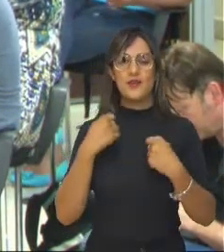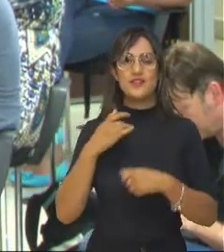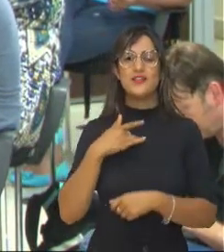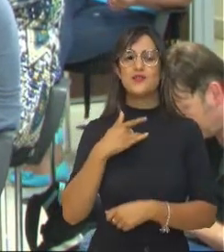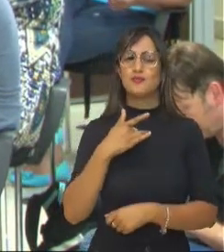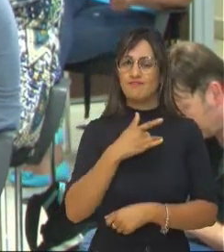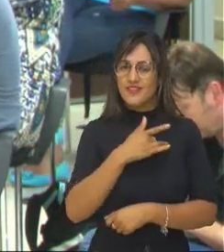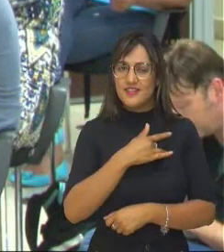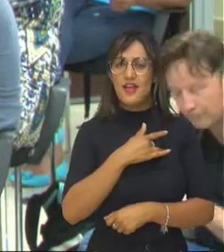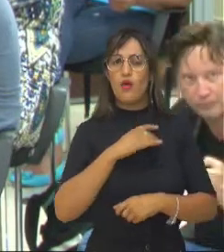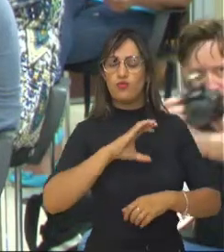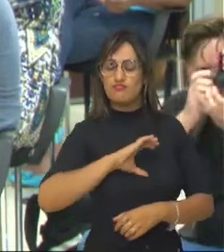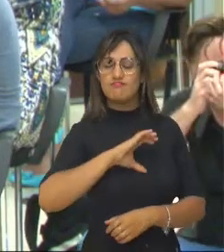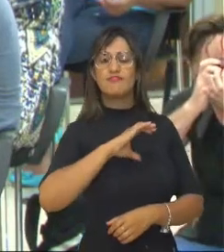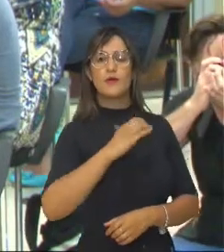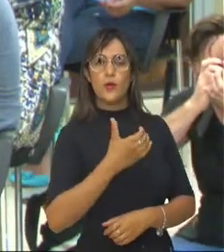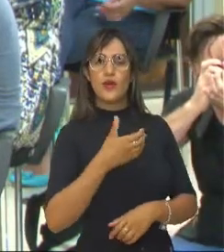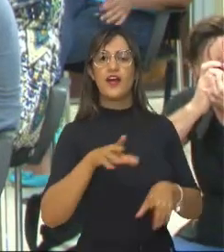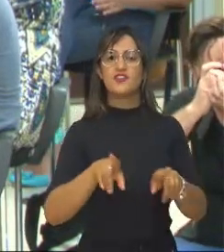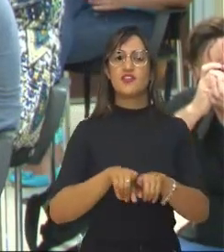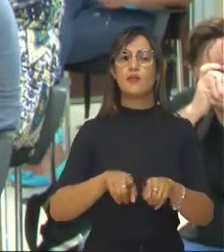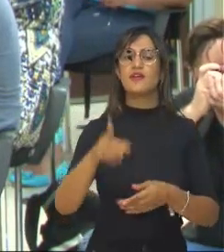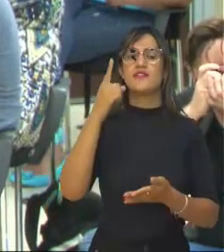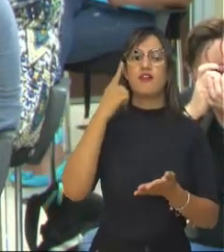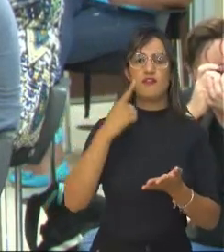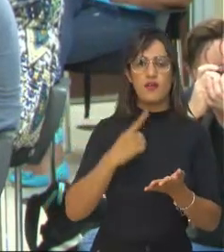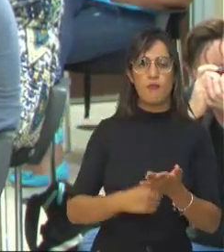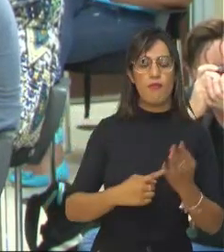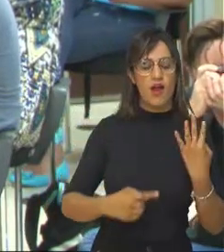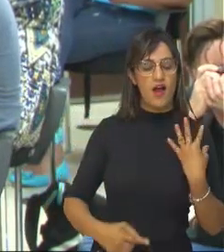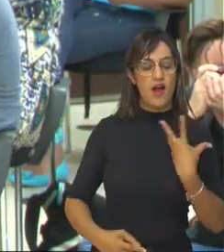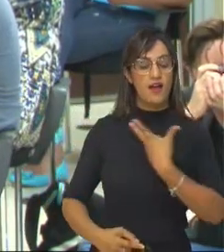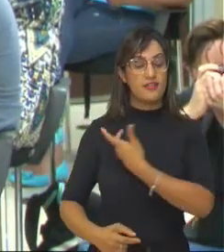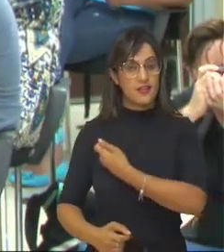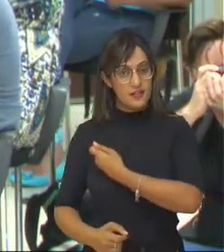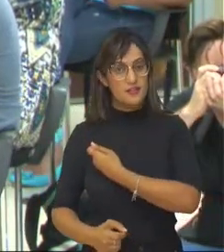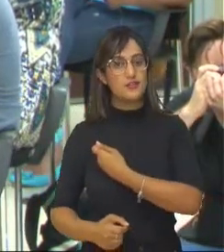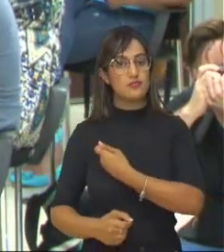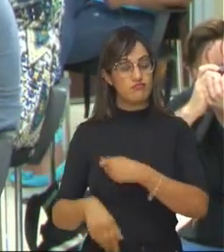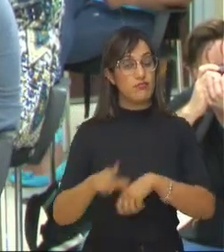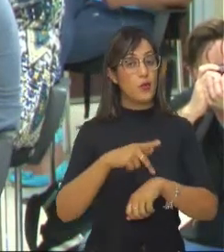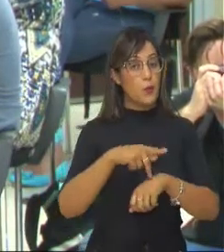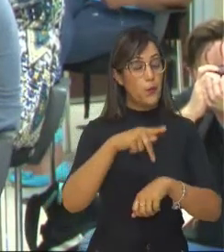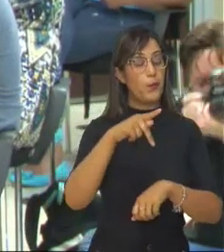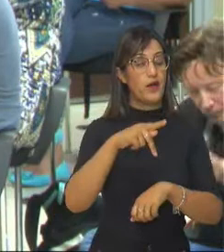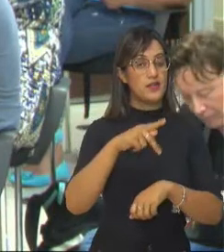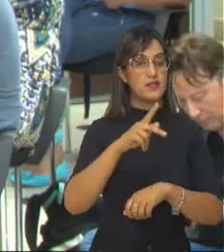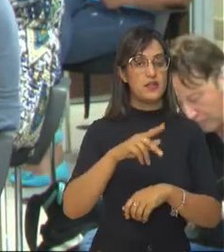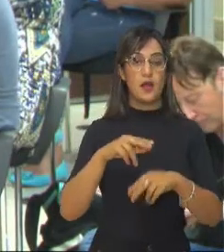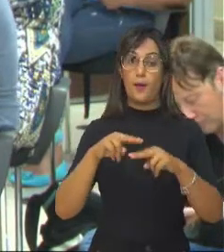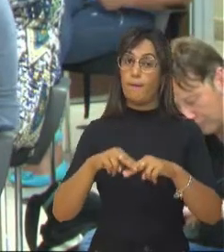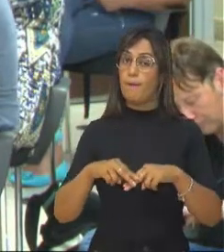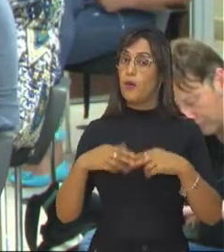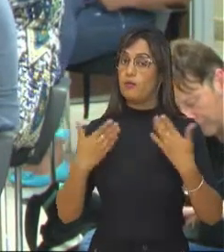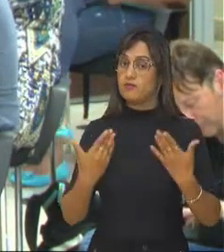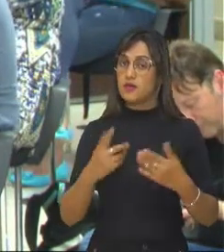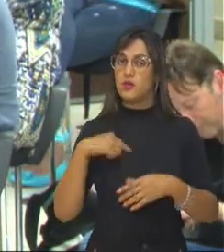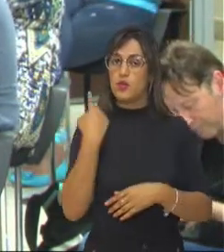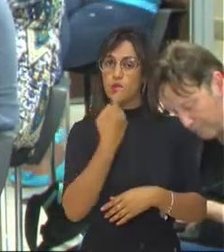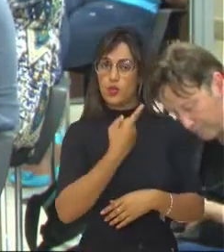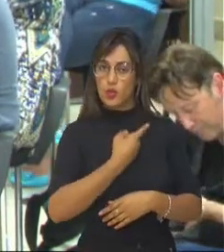coragem para se afirmar trans num país transfóbico. Portanto, nós, pessoas cis, que estamos